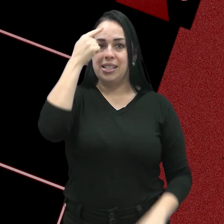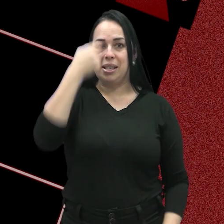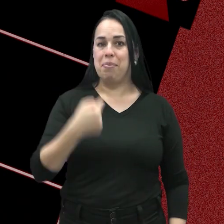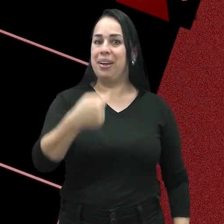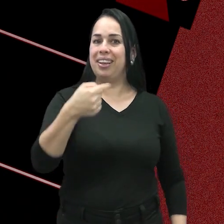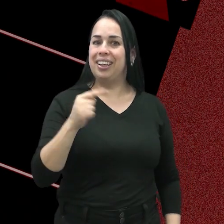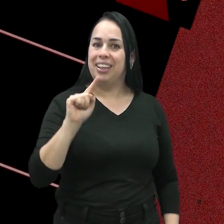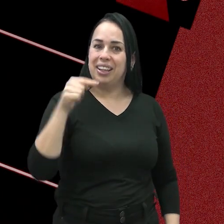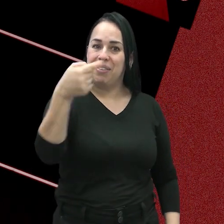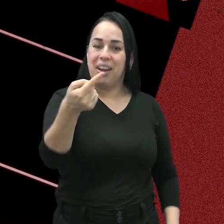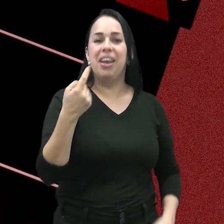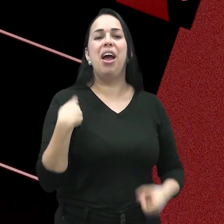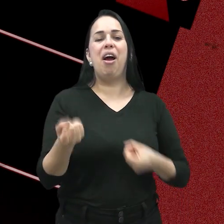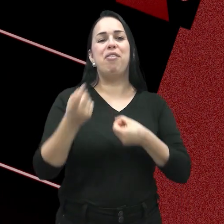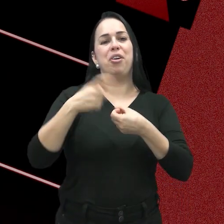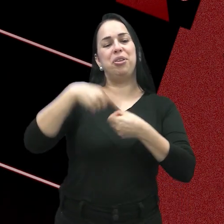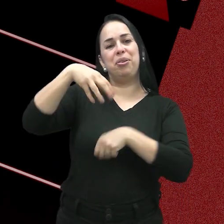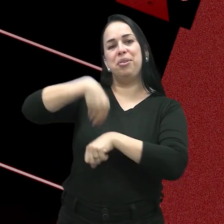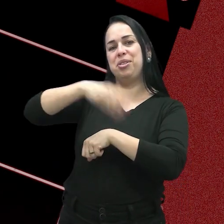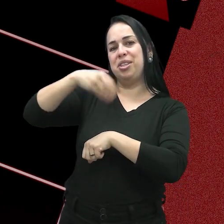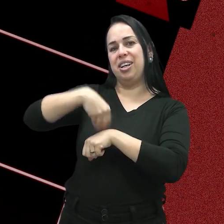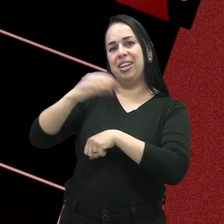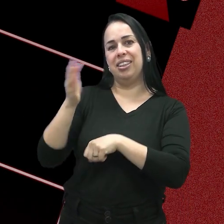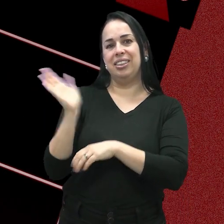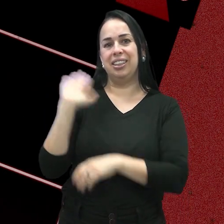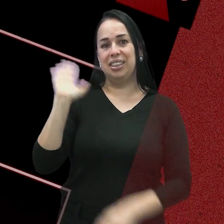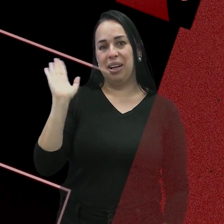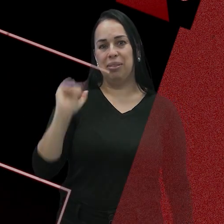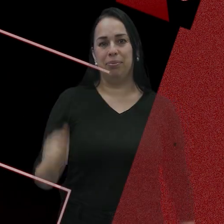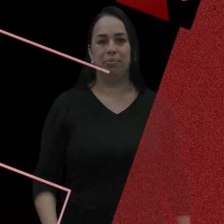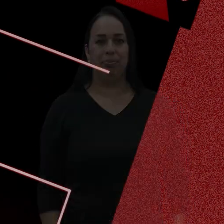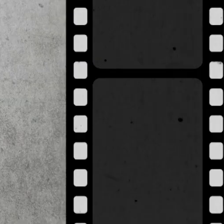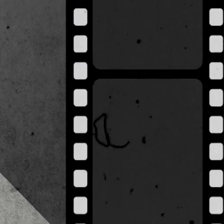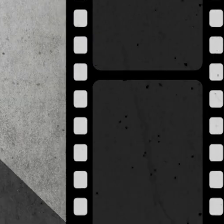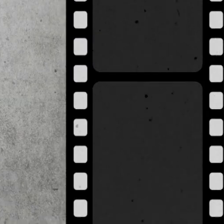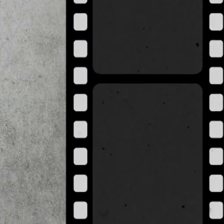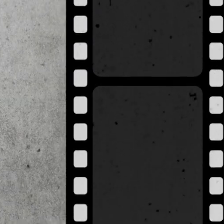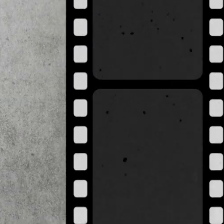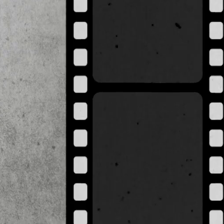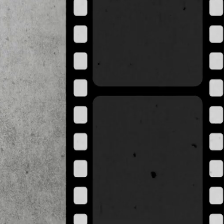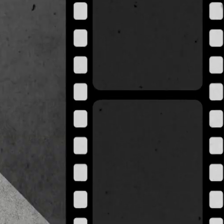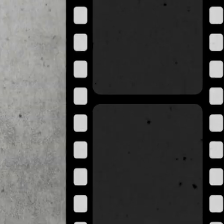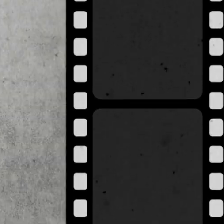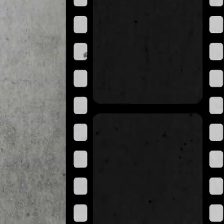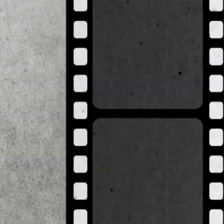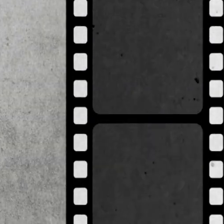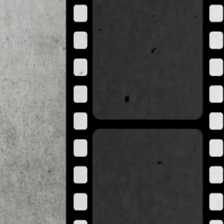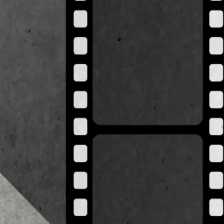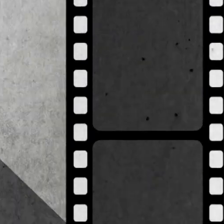que vem eu tô de volta com mais dicas no Sessão Pipoca. Até!